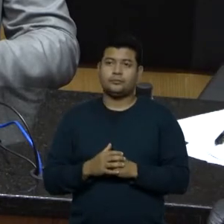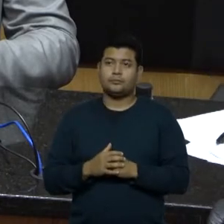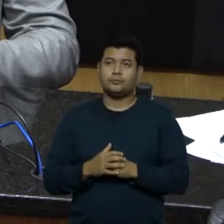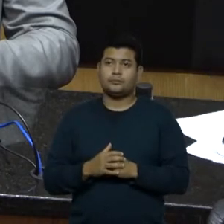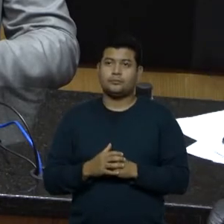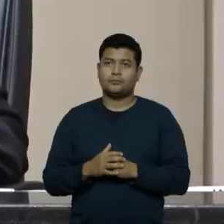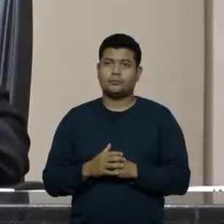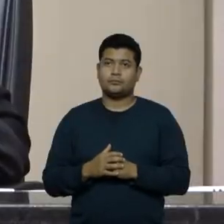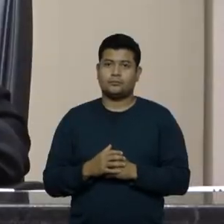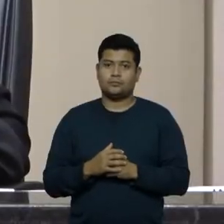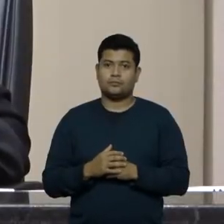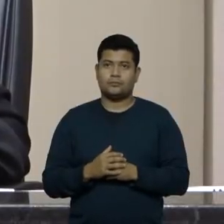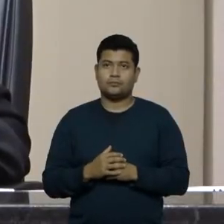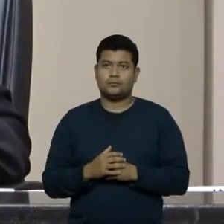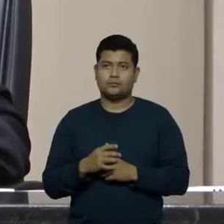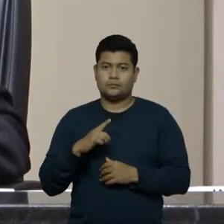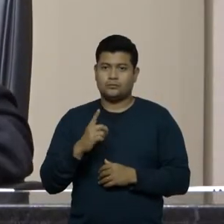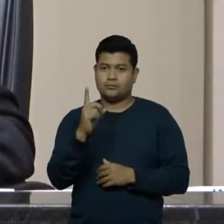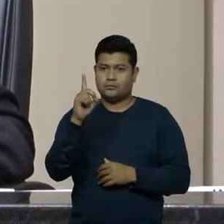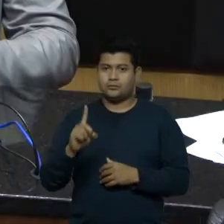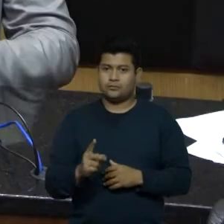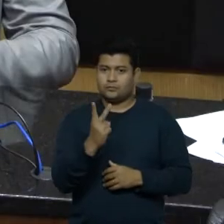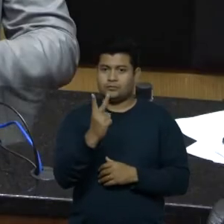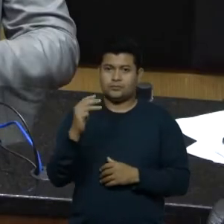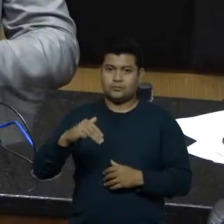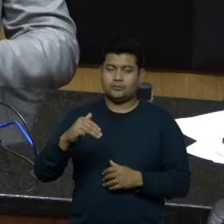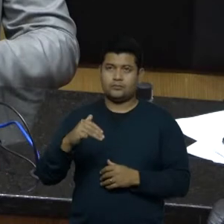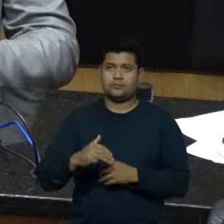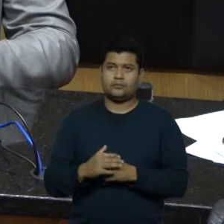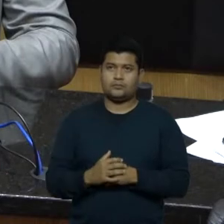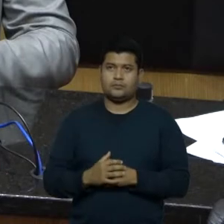e vai saber se tem direito mais 2 minutos